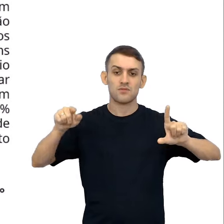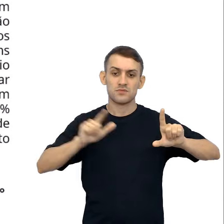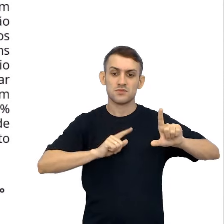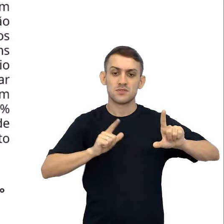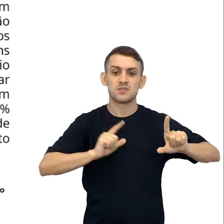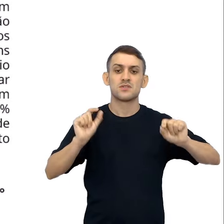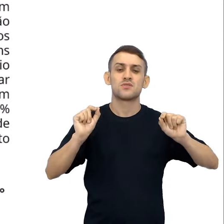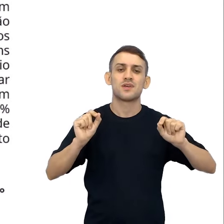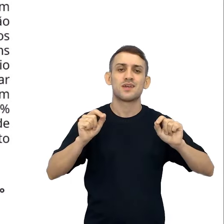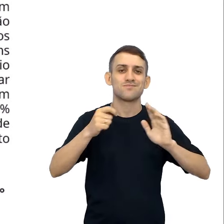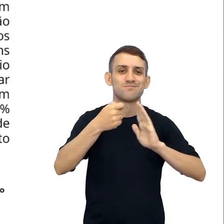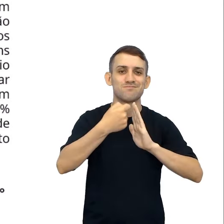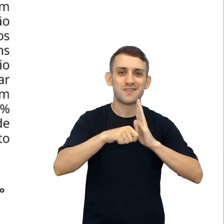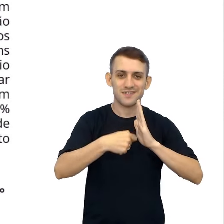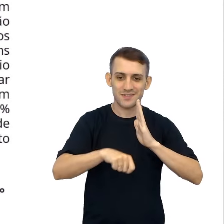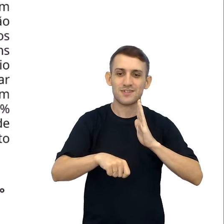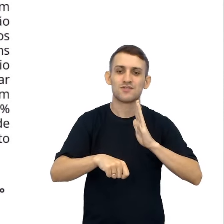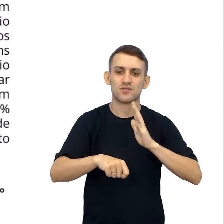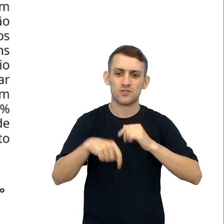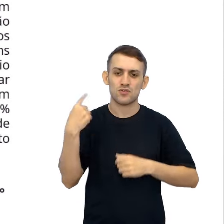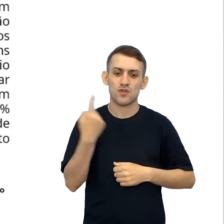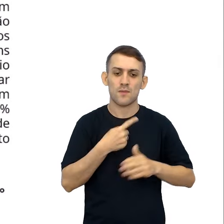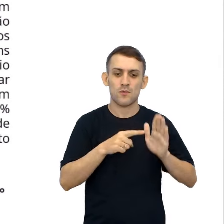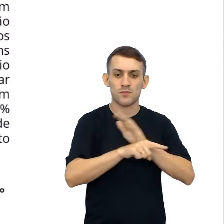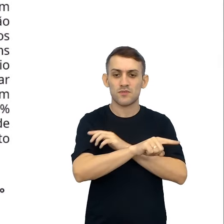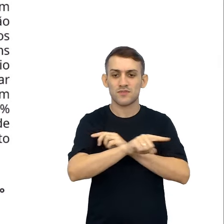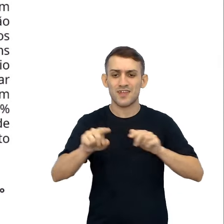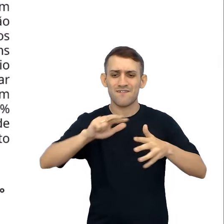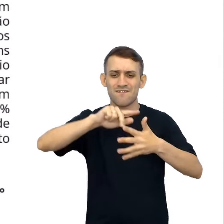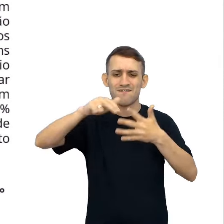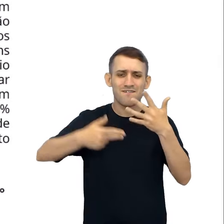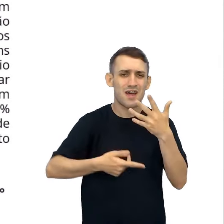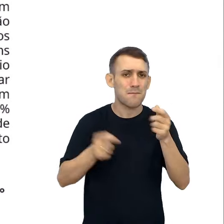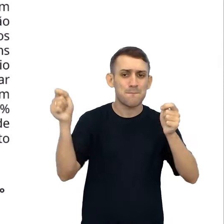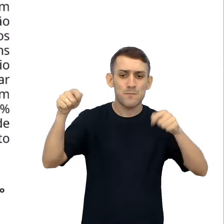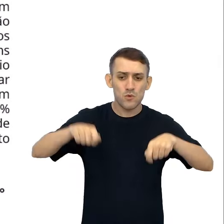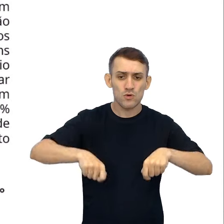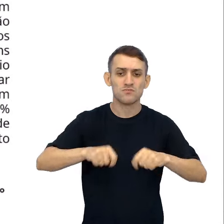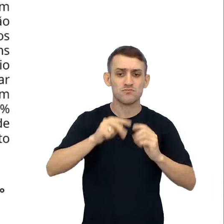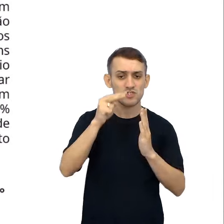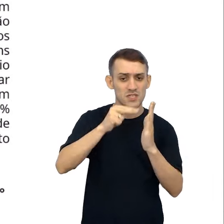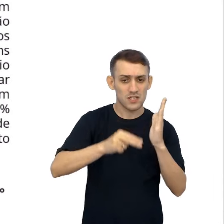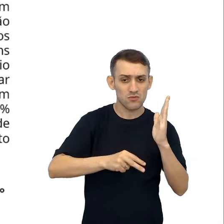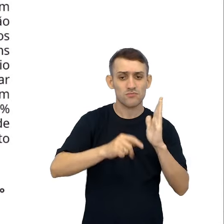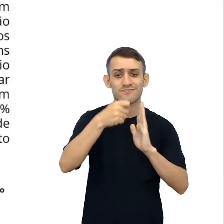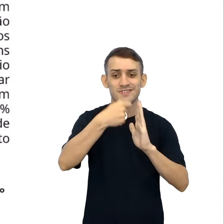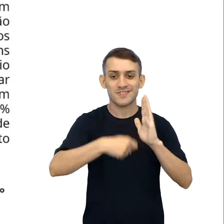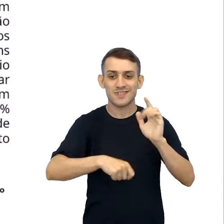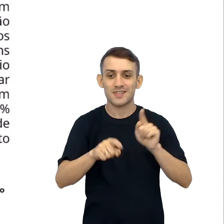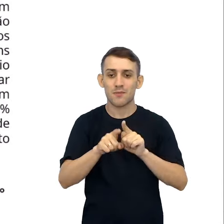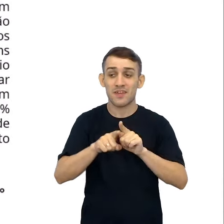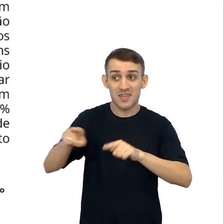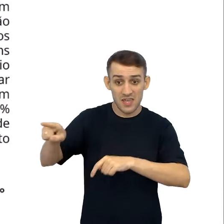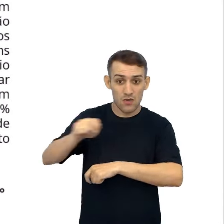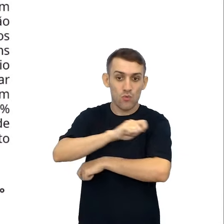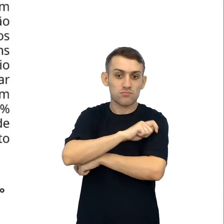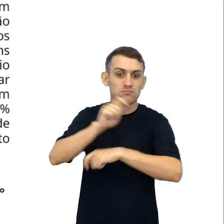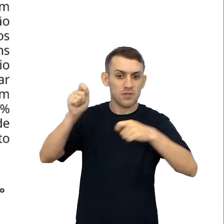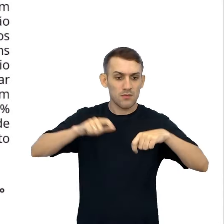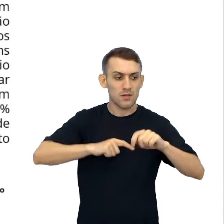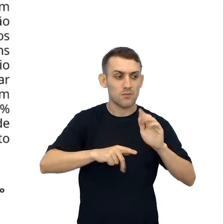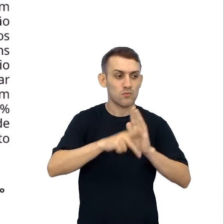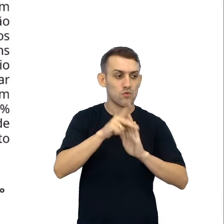forma, escrito, né? Então, nós estamos mostrando as múltiplas possibilidades, né, de leitura e de escrita que o estudante pode ter num